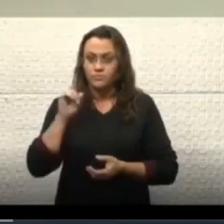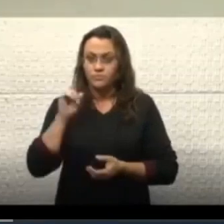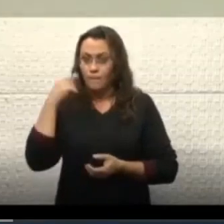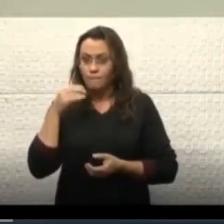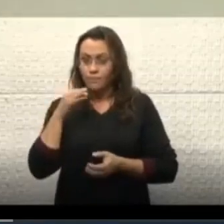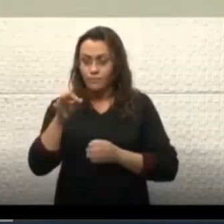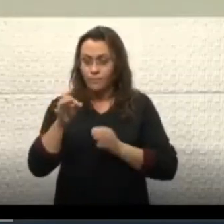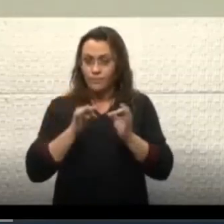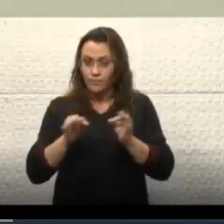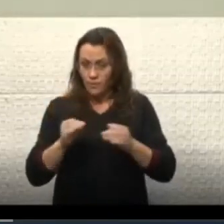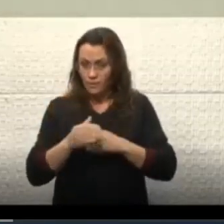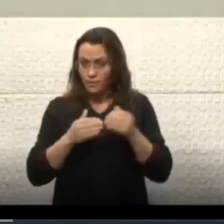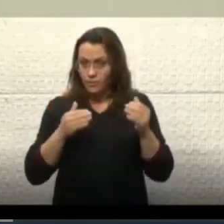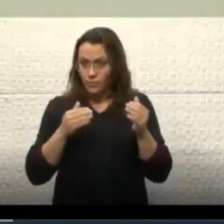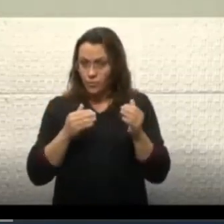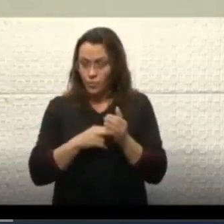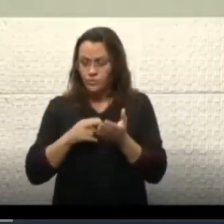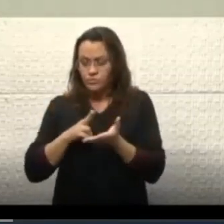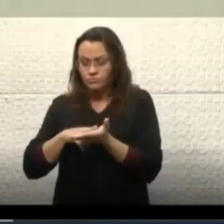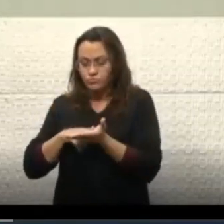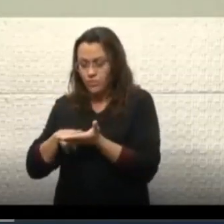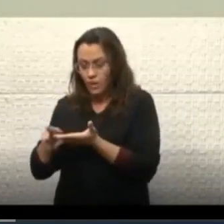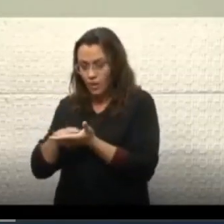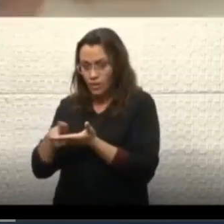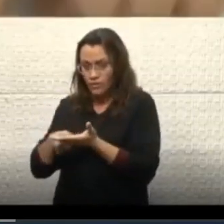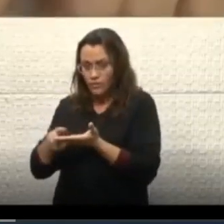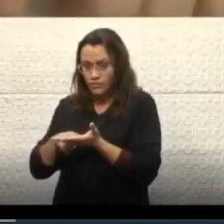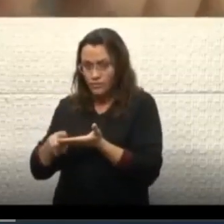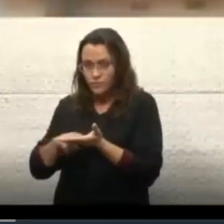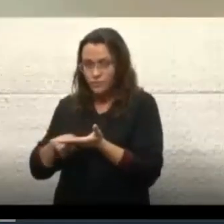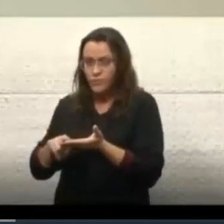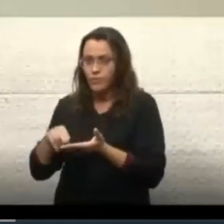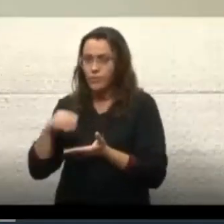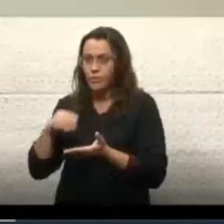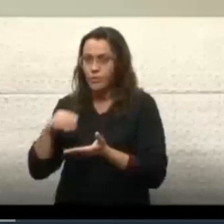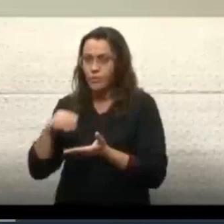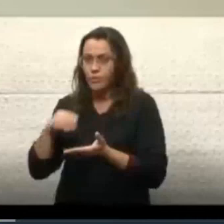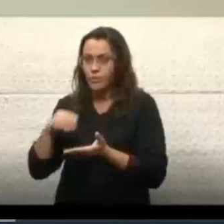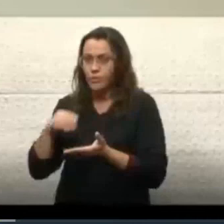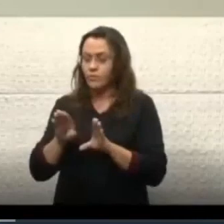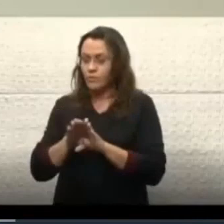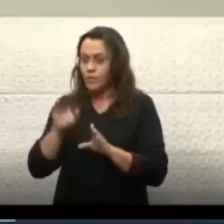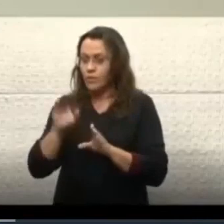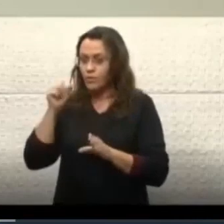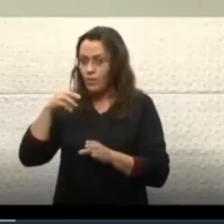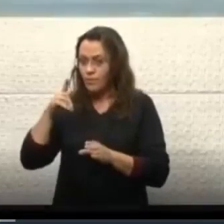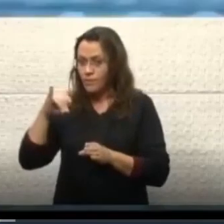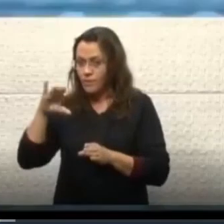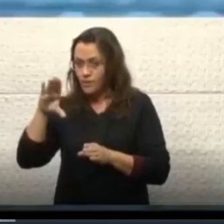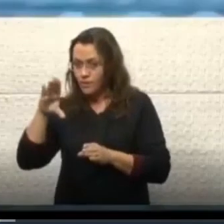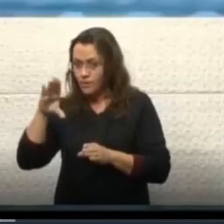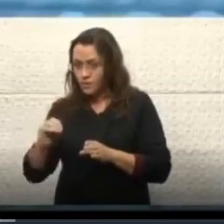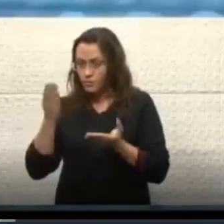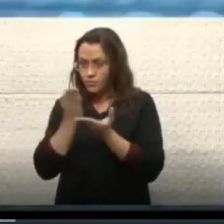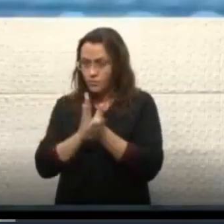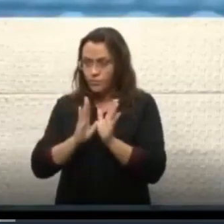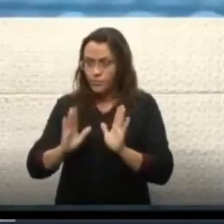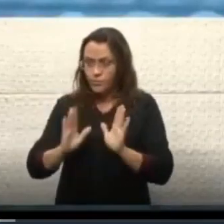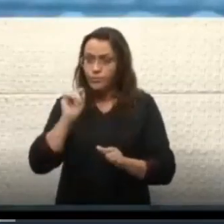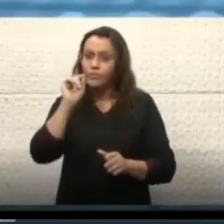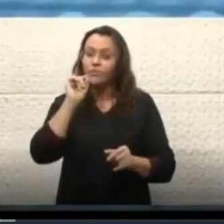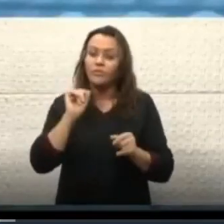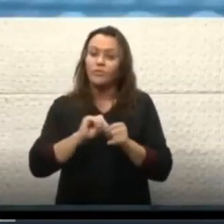Depois de preparado, então, as lâminas tanto do açúcar quanto do amido de milho prontas,